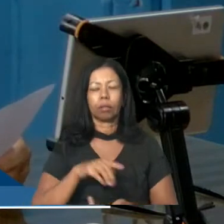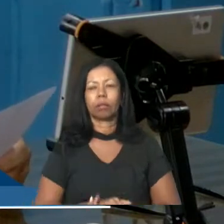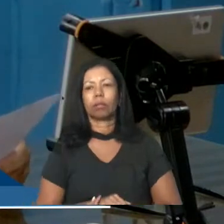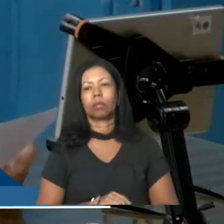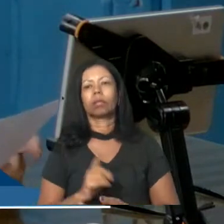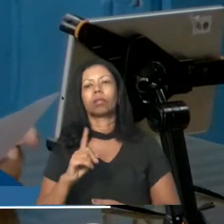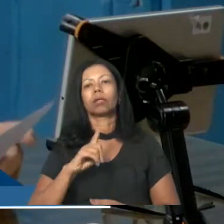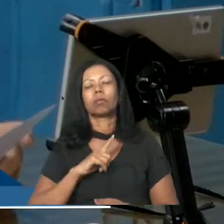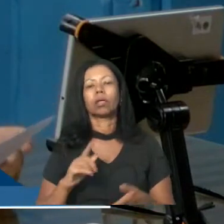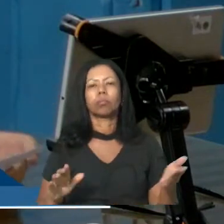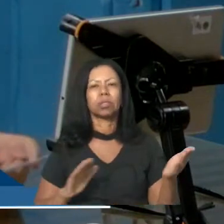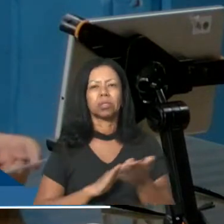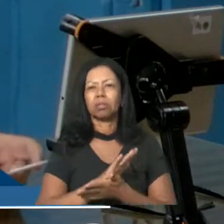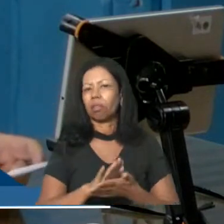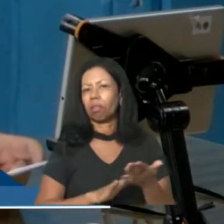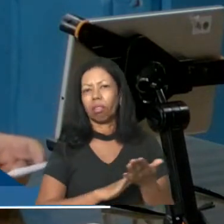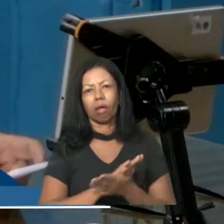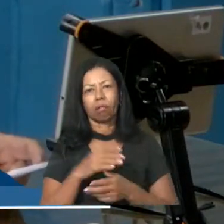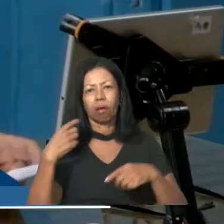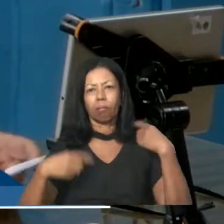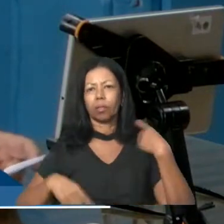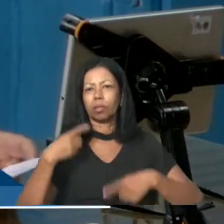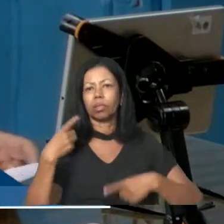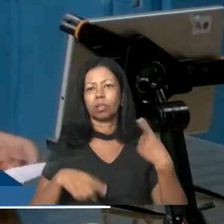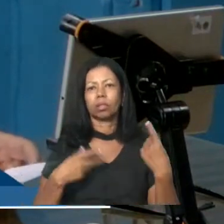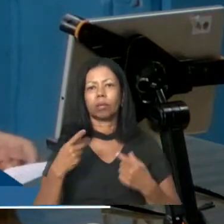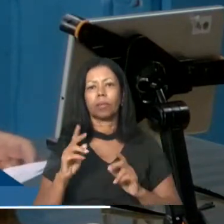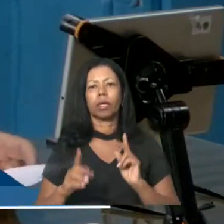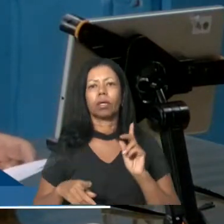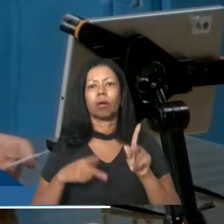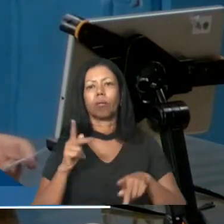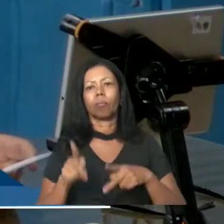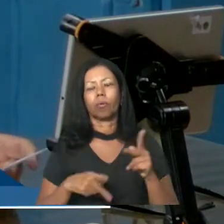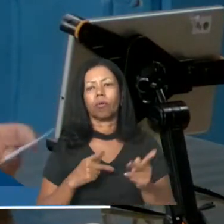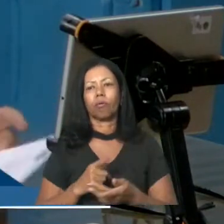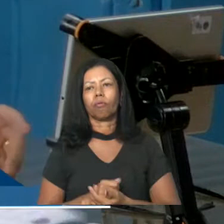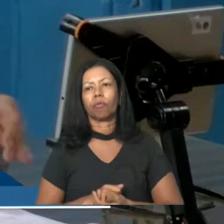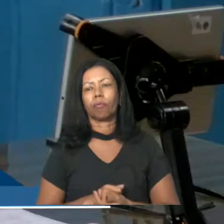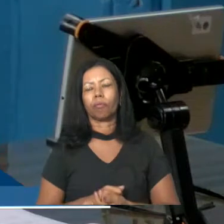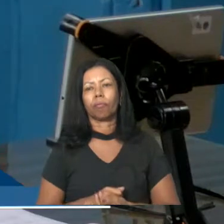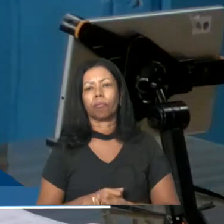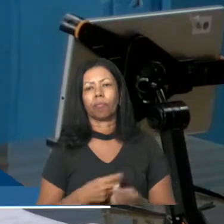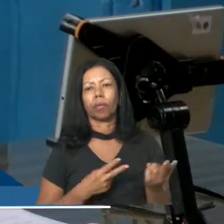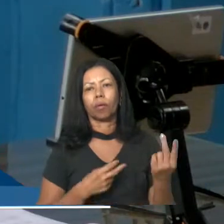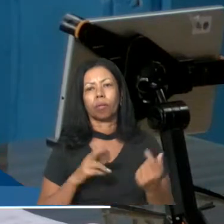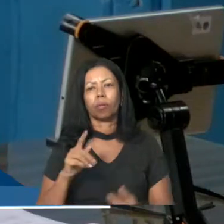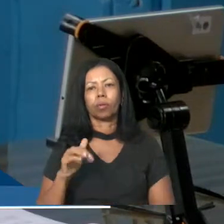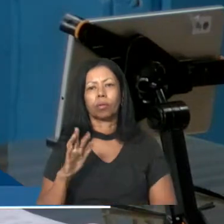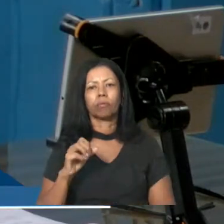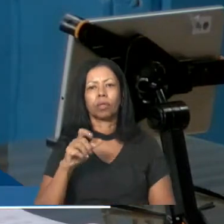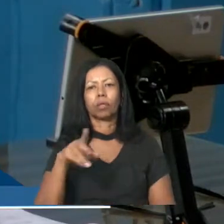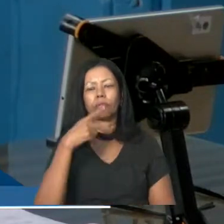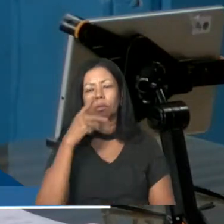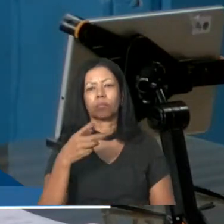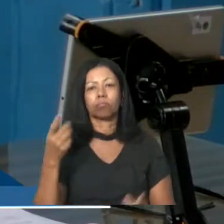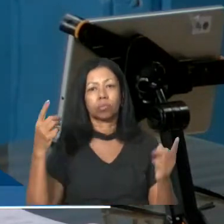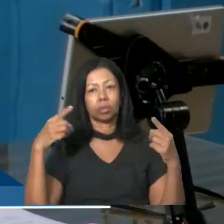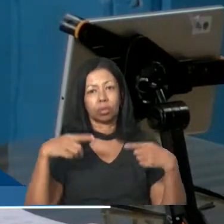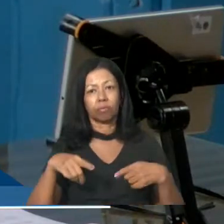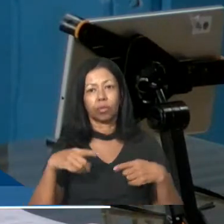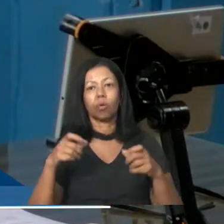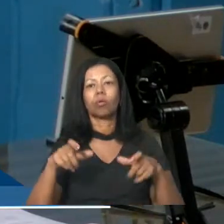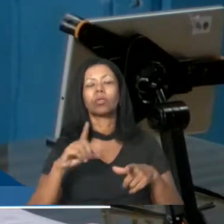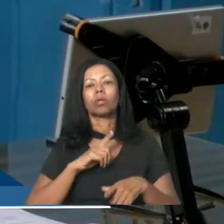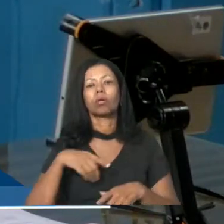Não temos absolutamente nenhuma política por povo. Como o Rafael disse, está lançado o desafio. Cadê